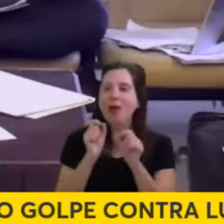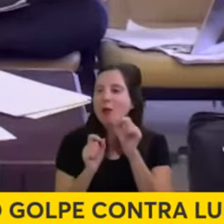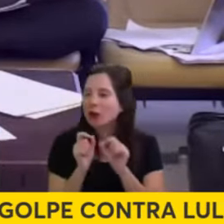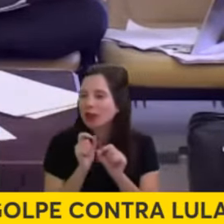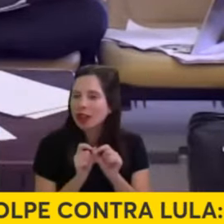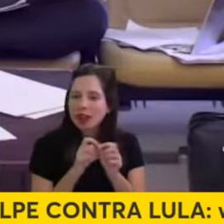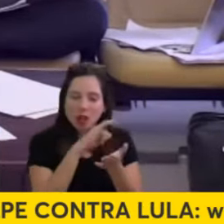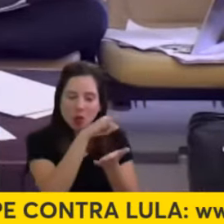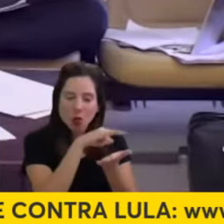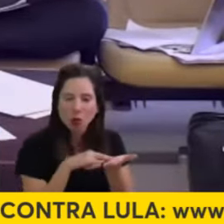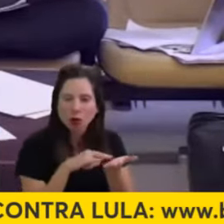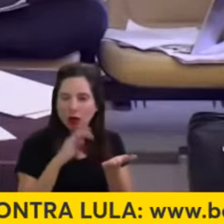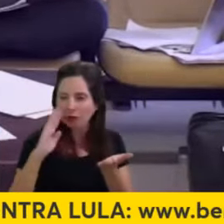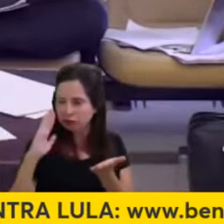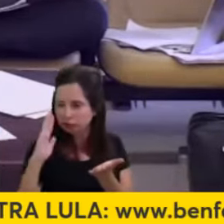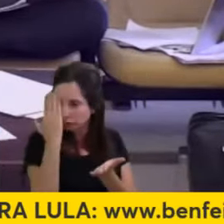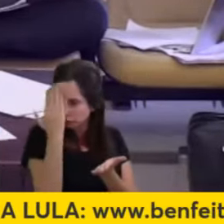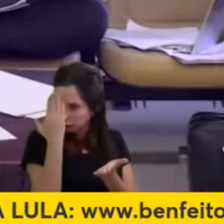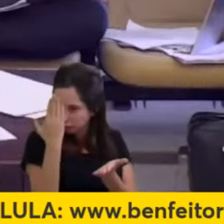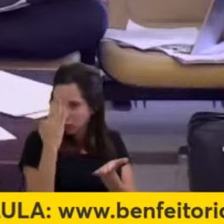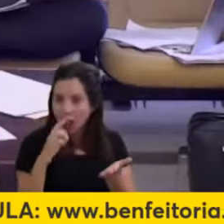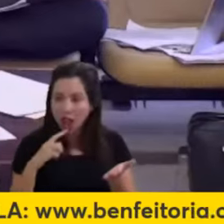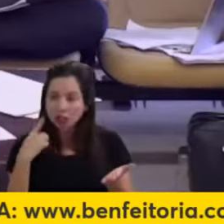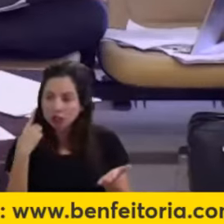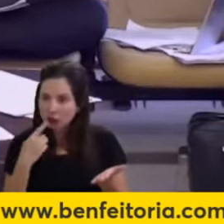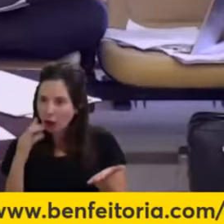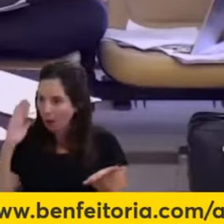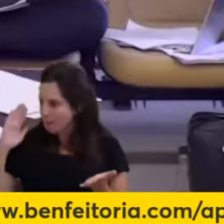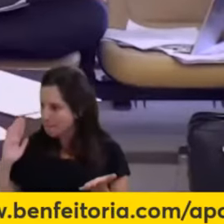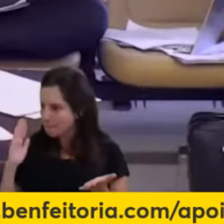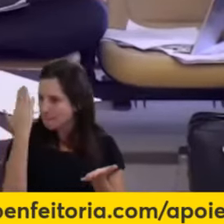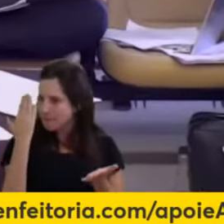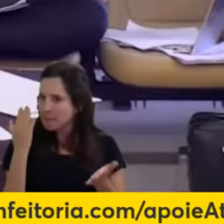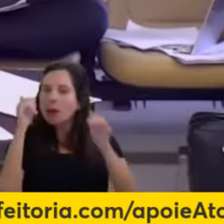advogado fake para fazer uma Assessoria